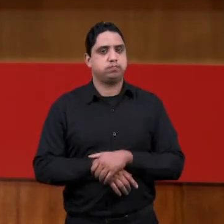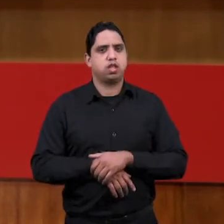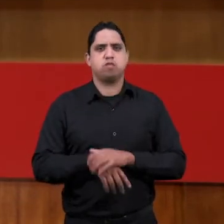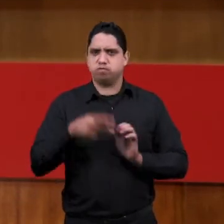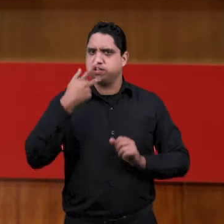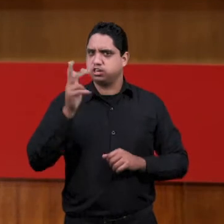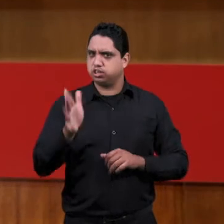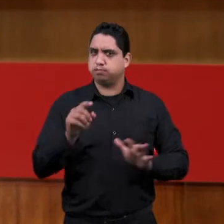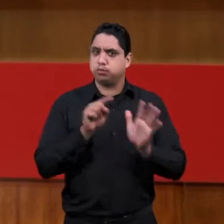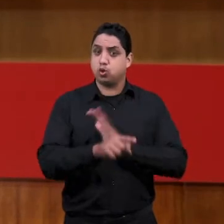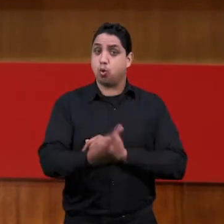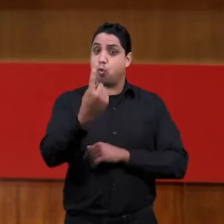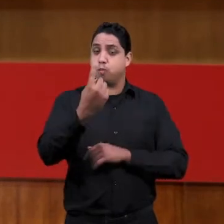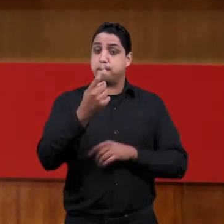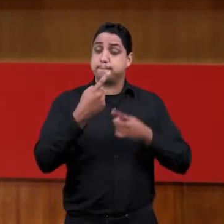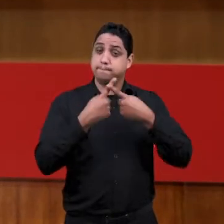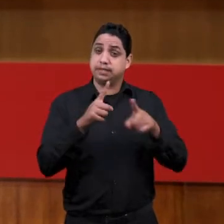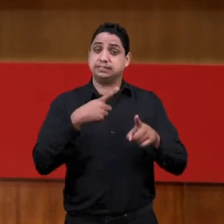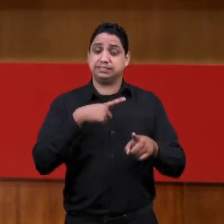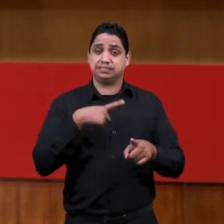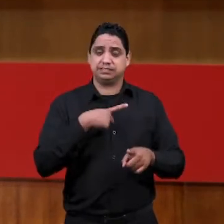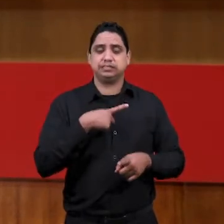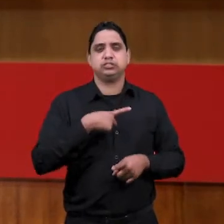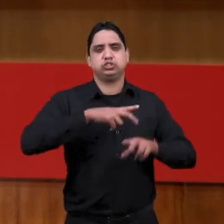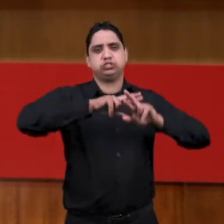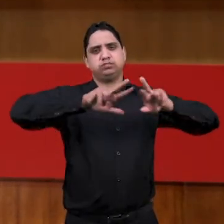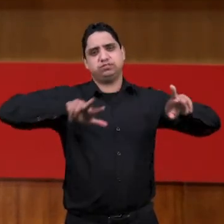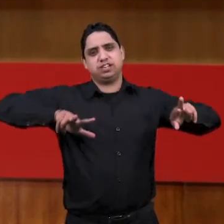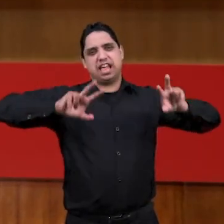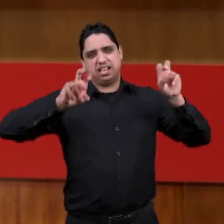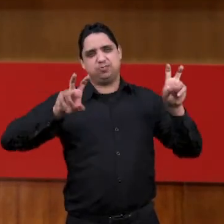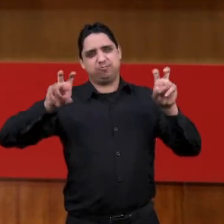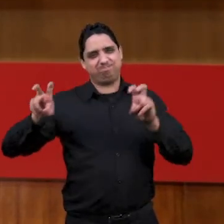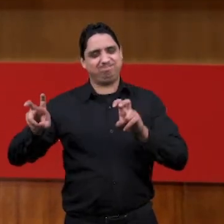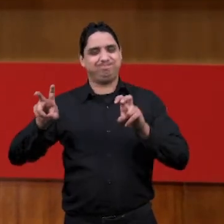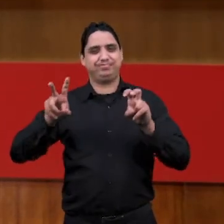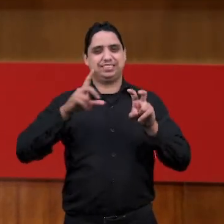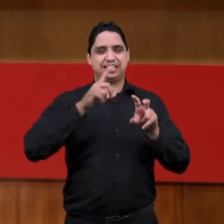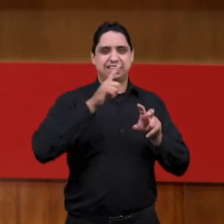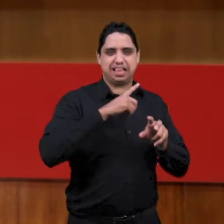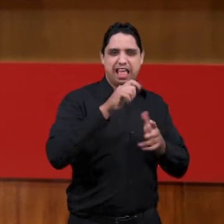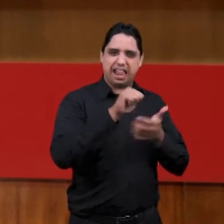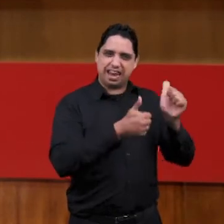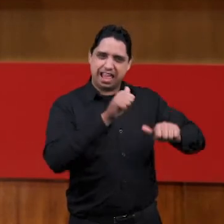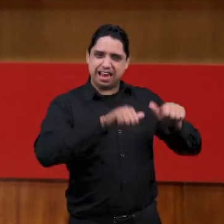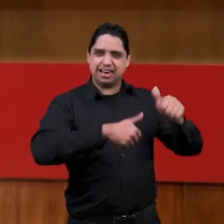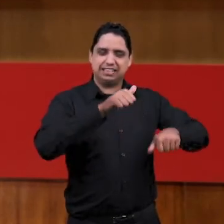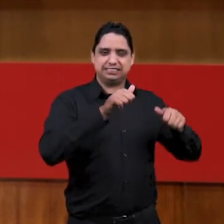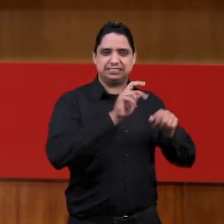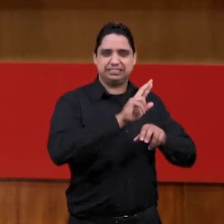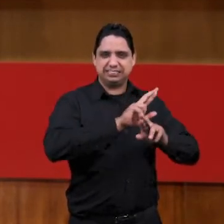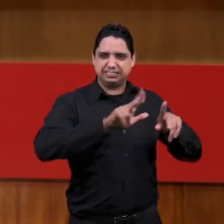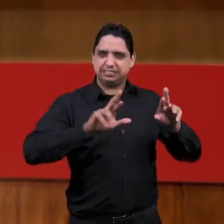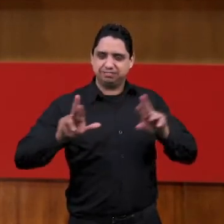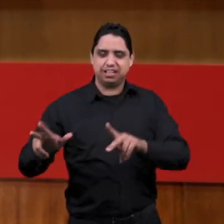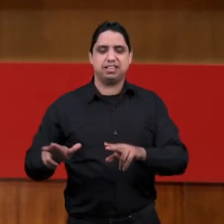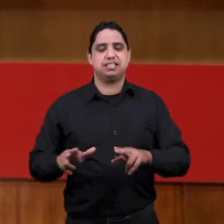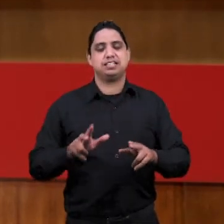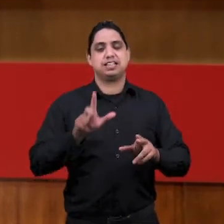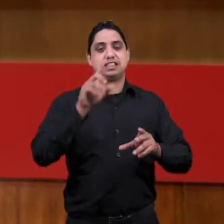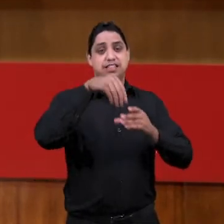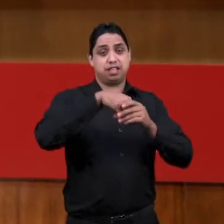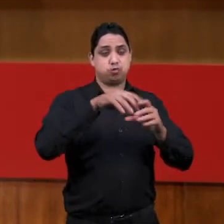disse, ela é uma pergunta só, mas ela propicia várias respostas, várias análises